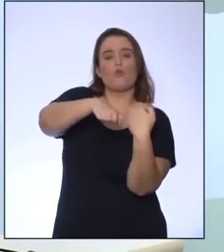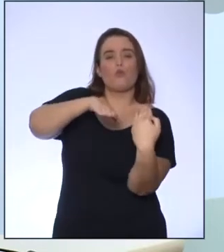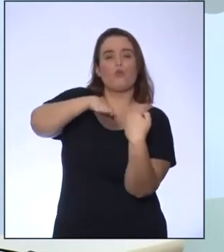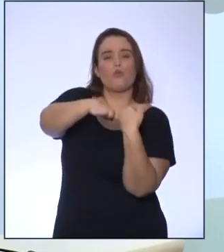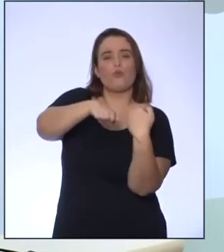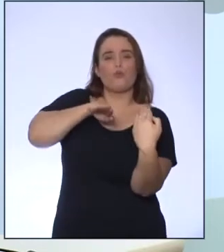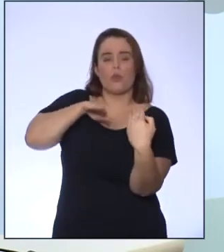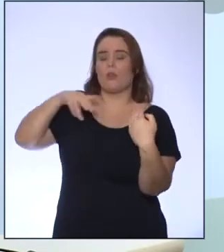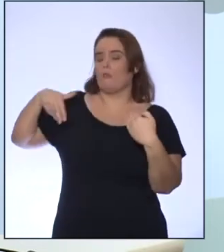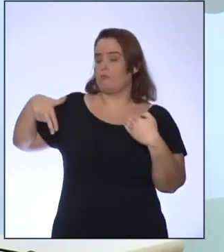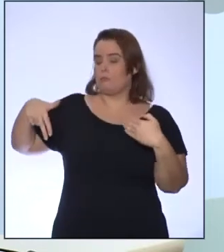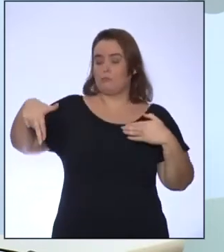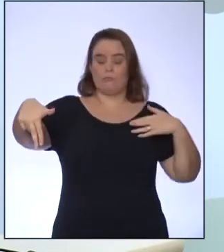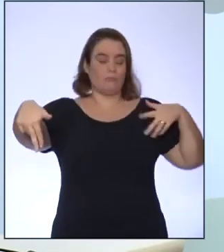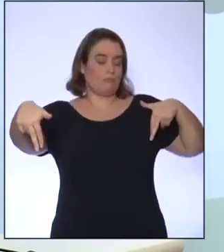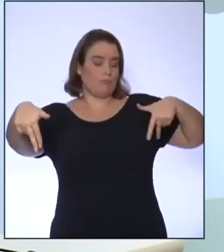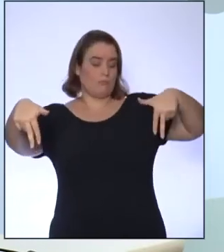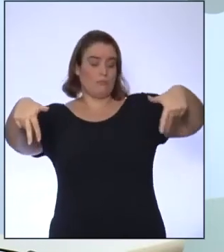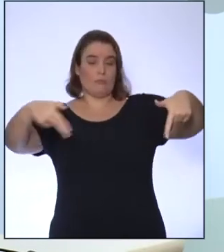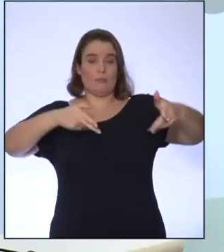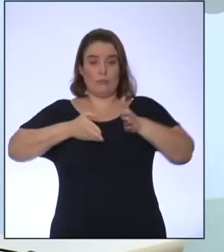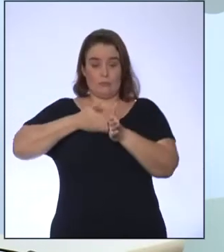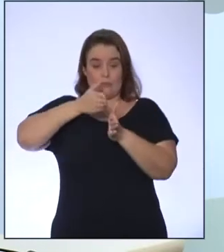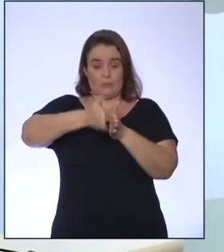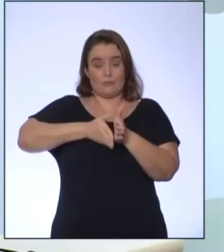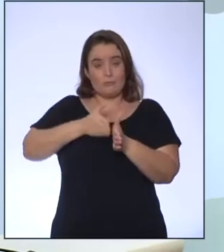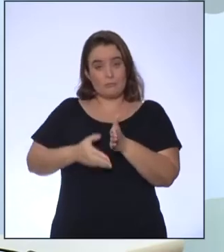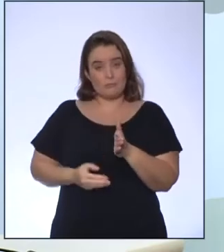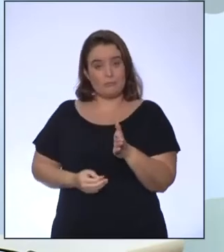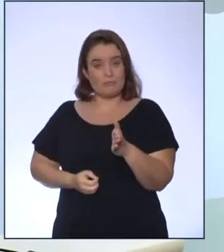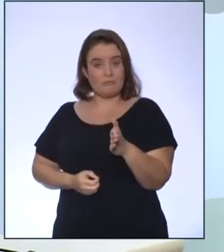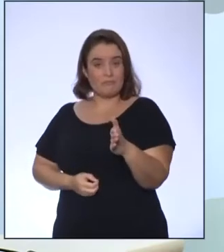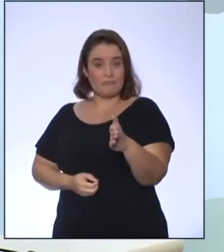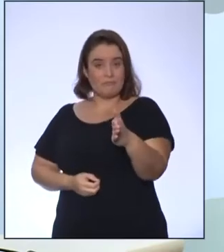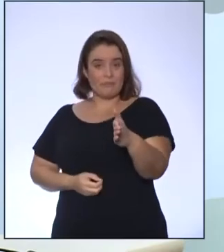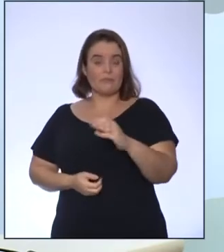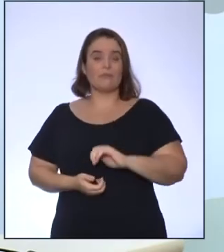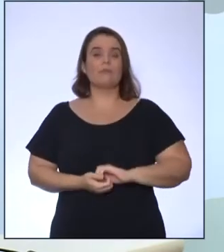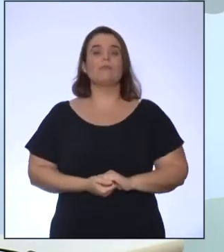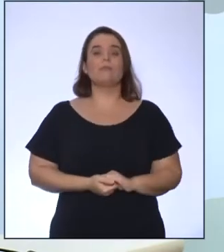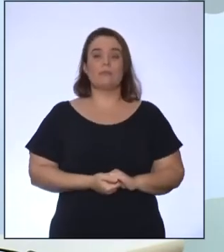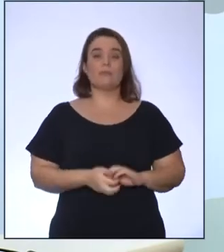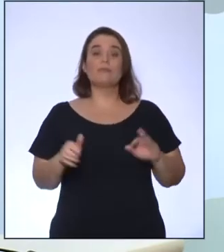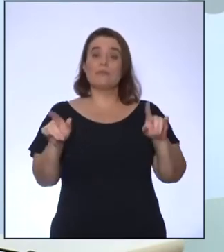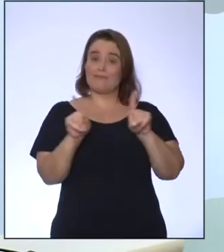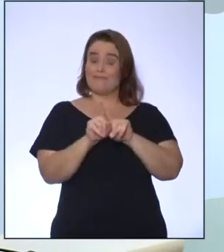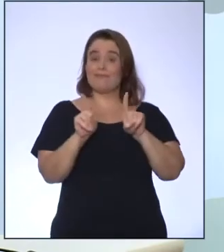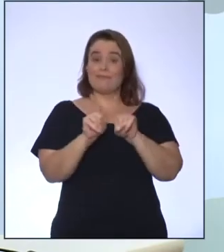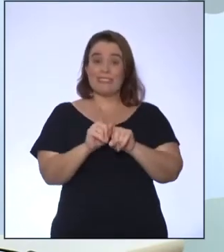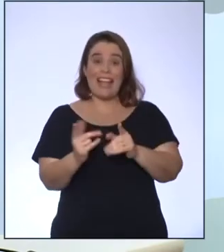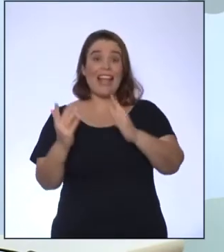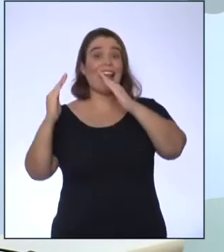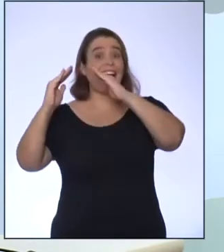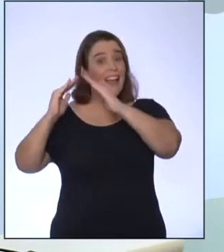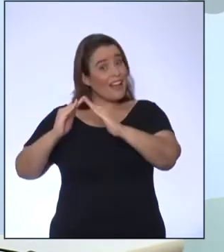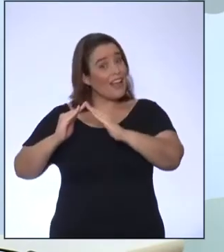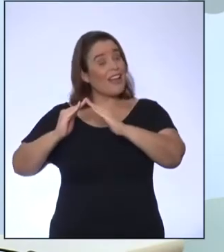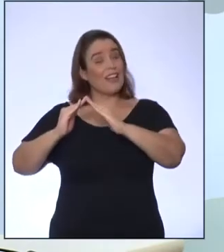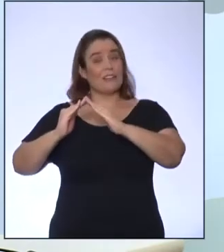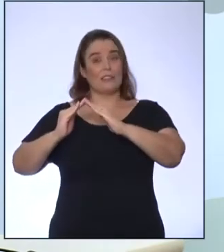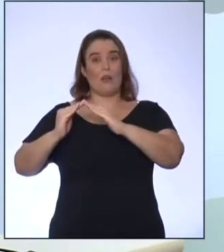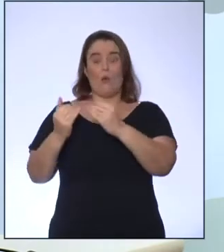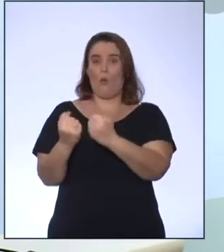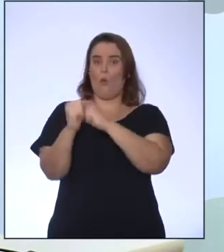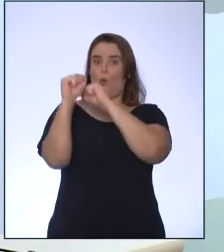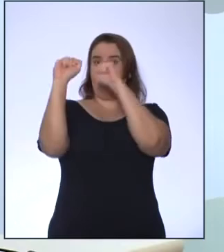carros, para os pedestres, para as bicicletas, né? E temos também um casarão que permanece, né,